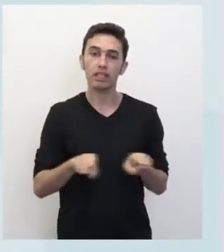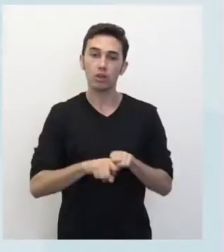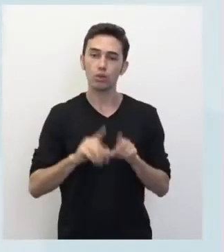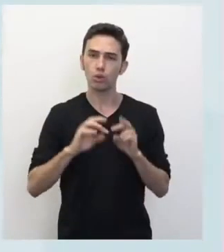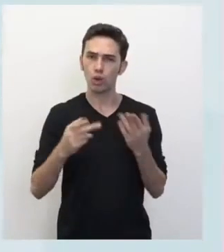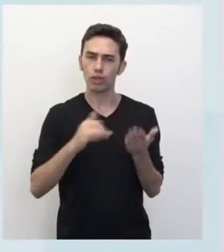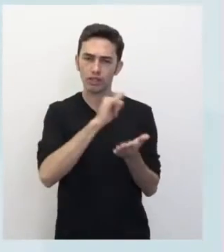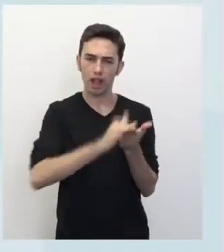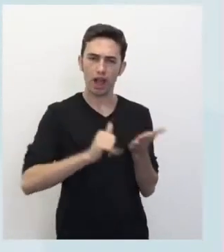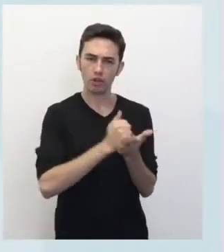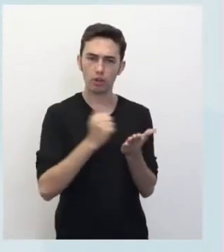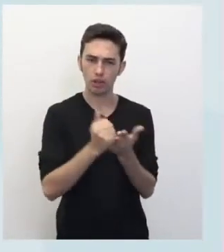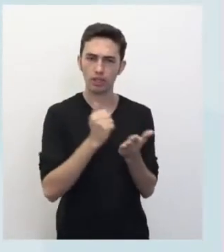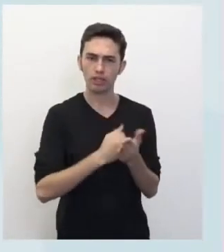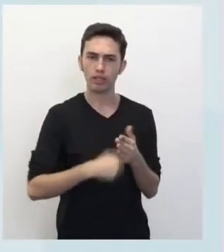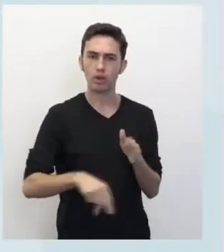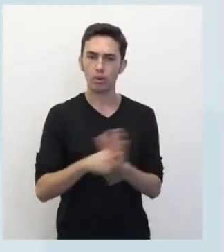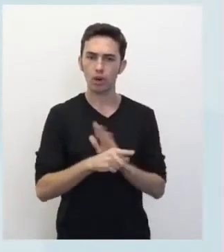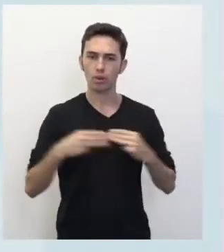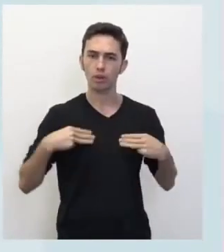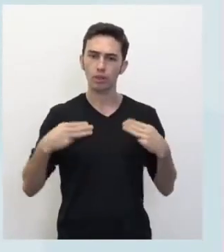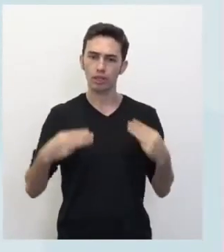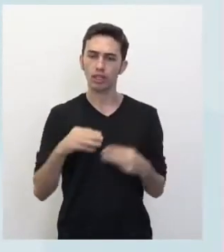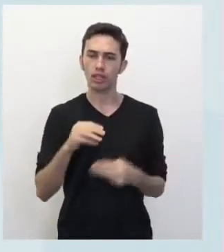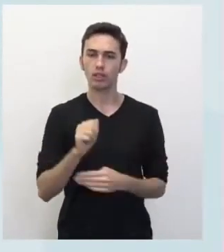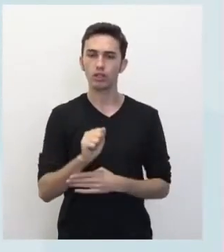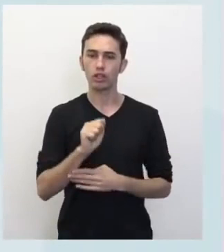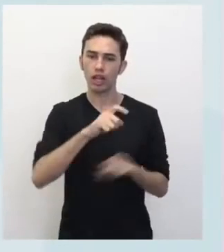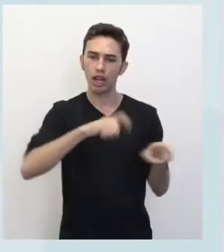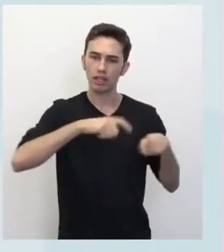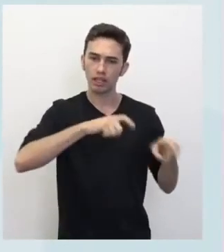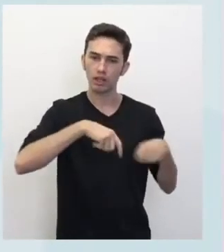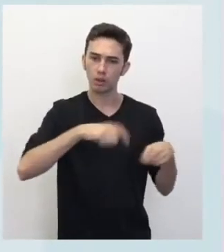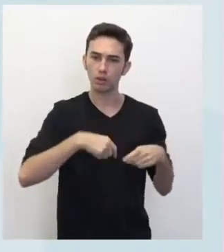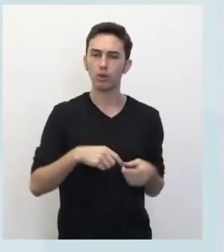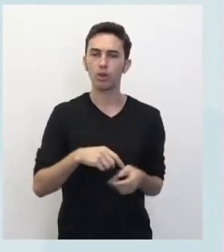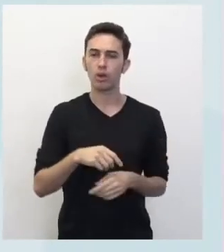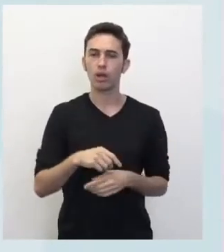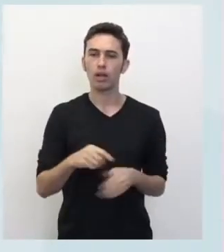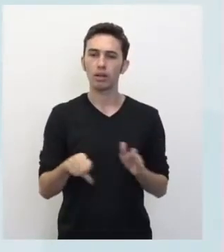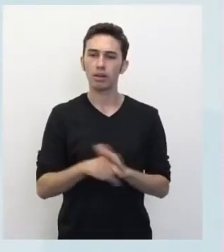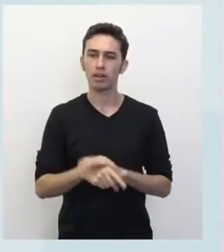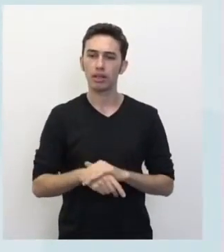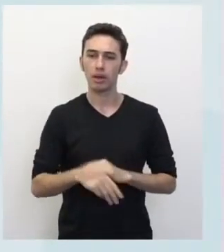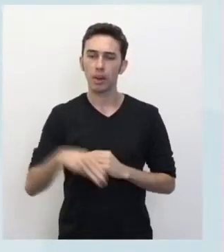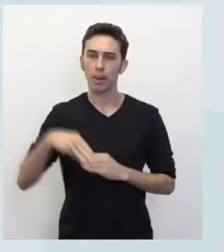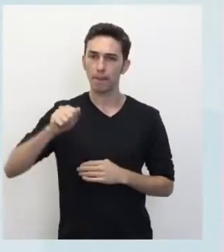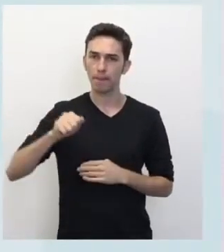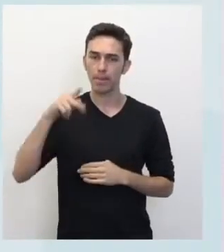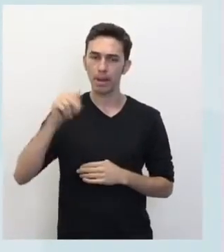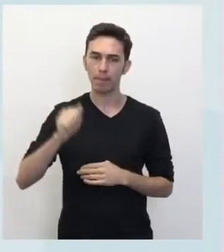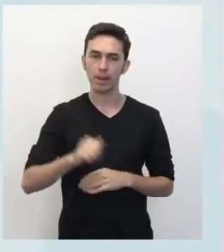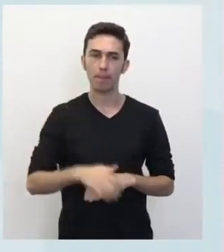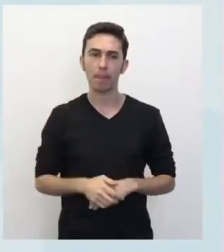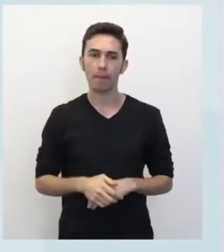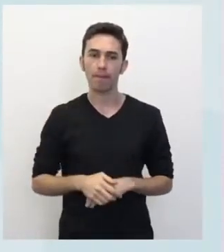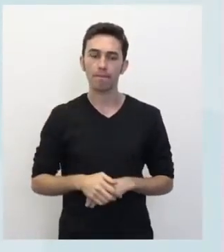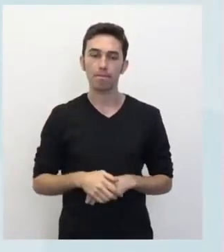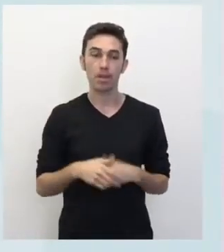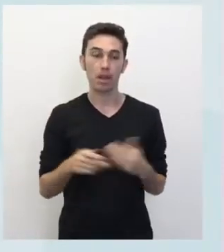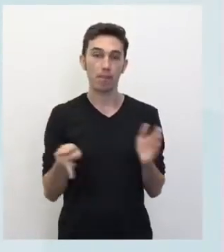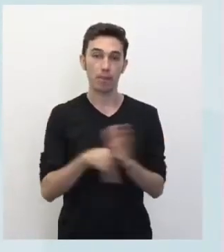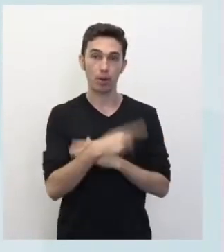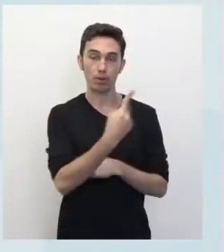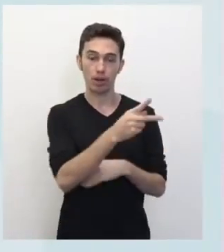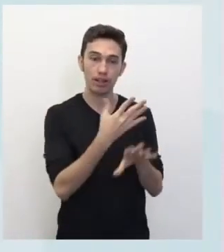pelo Ministério de Agricultura, Pecuária e Agricultura, MAPA. Exclusivas da caatinga,